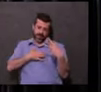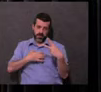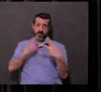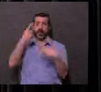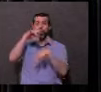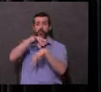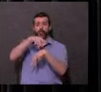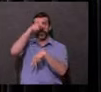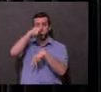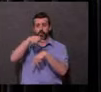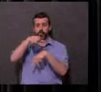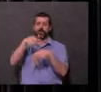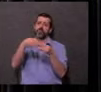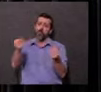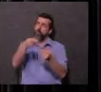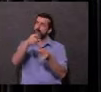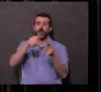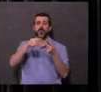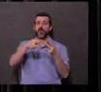doente e que os leve para o céu.